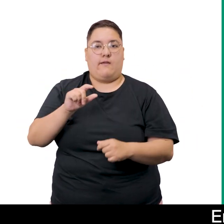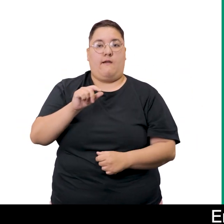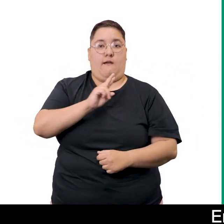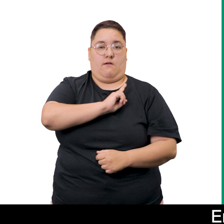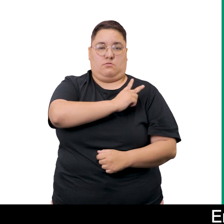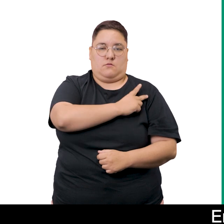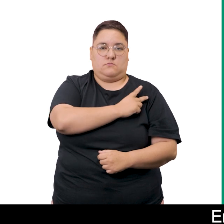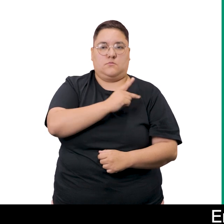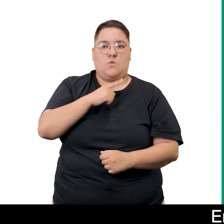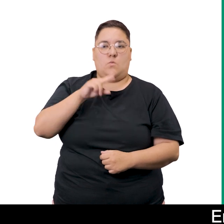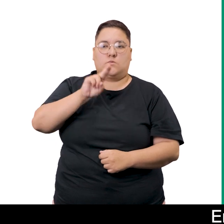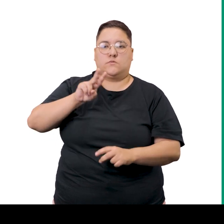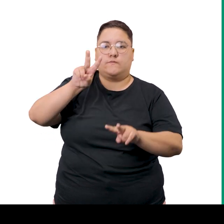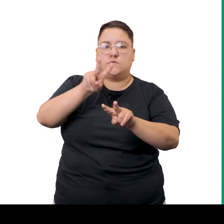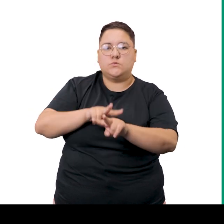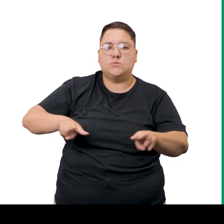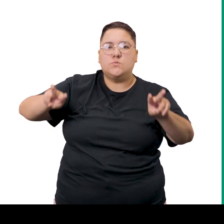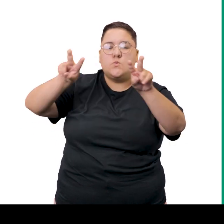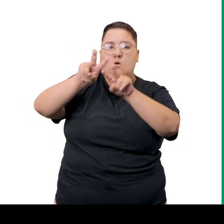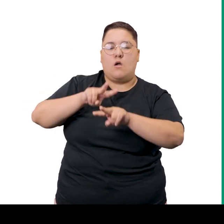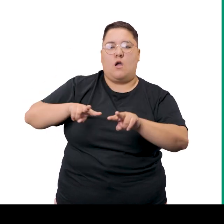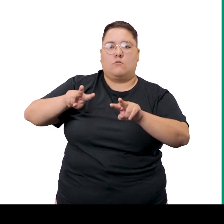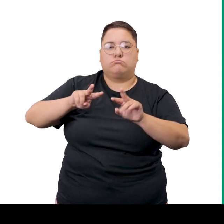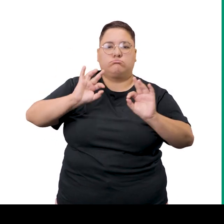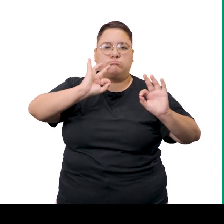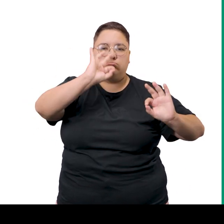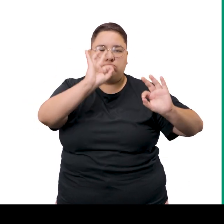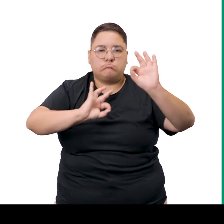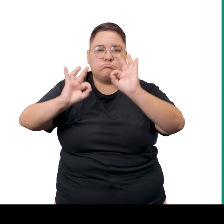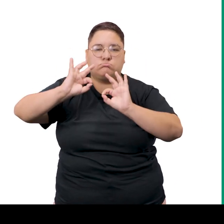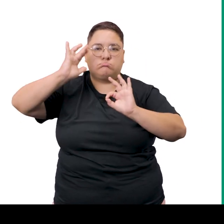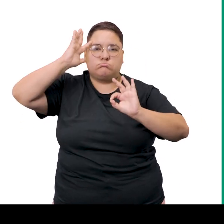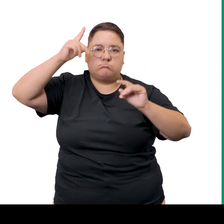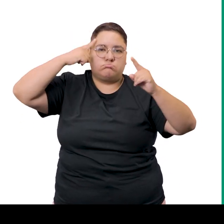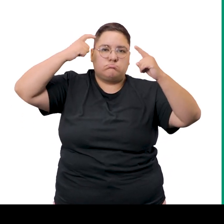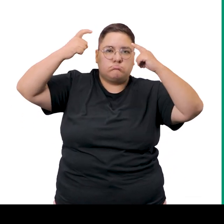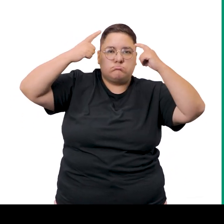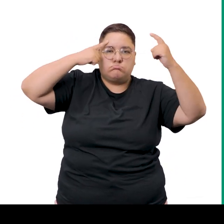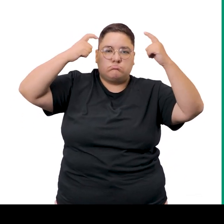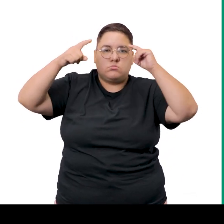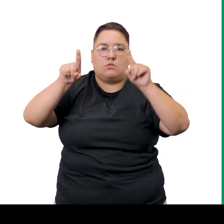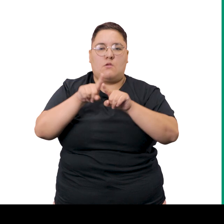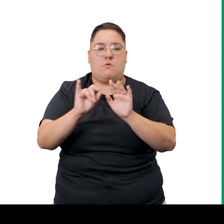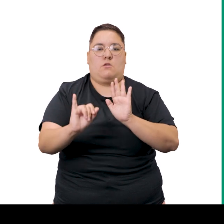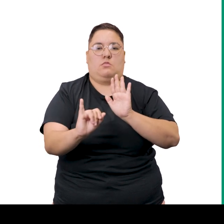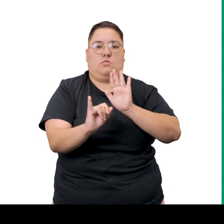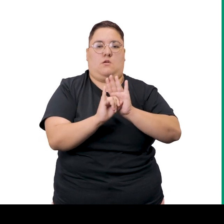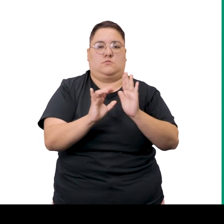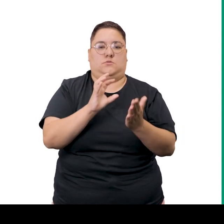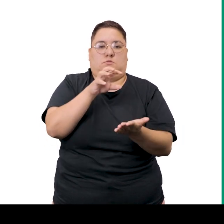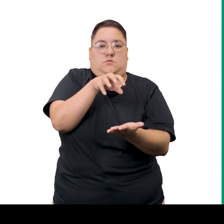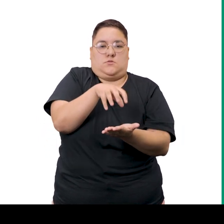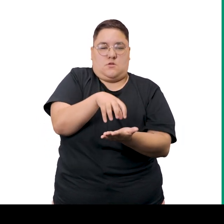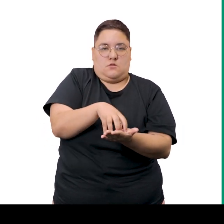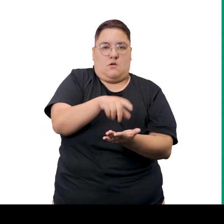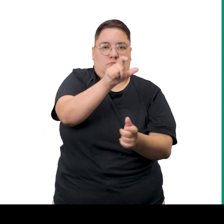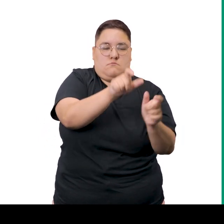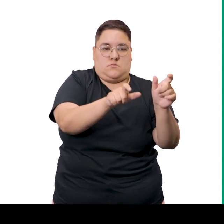Opie usa a tradição visual como uma estrutura sobre a qual organiza ideias, obras e identidades